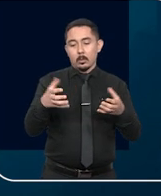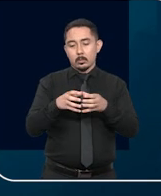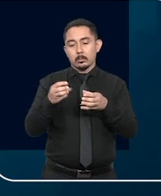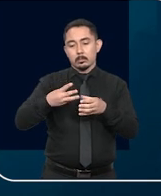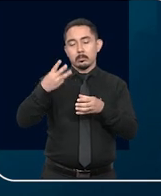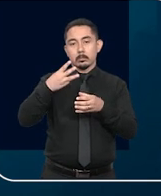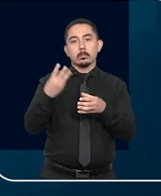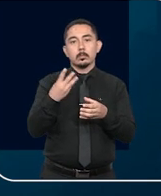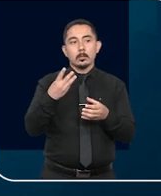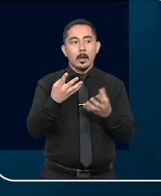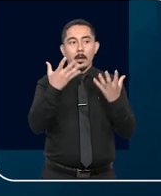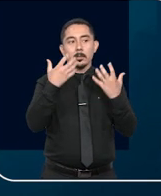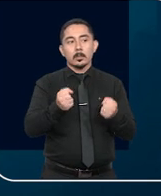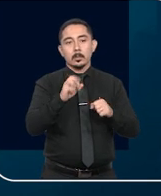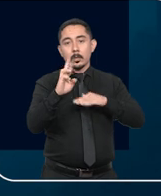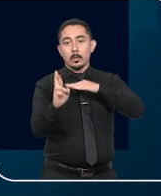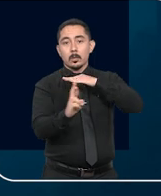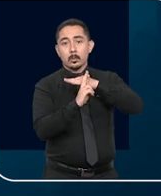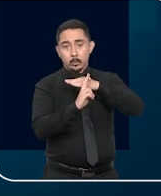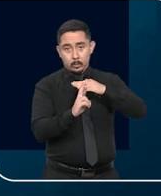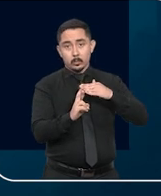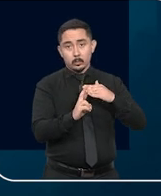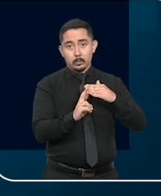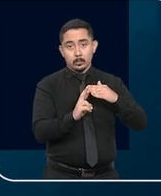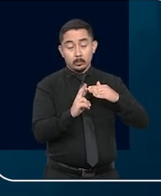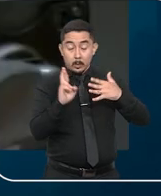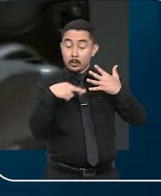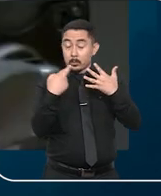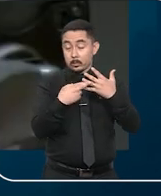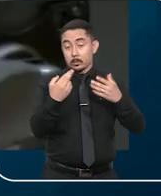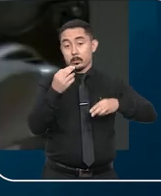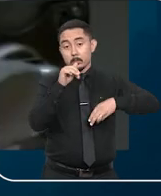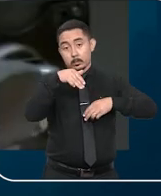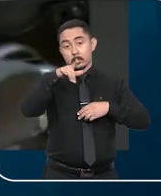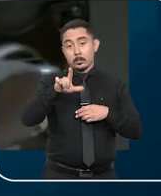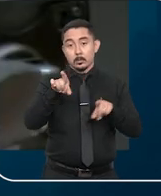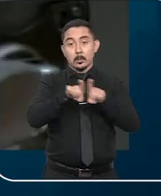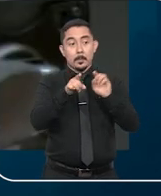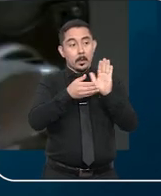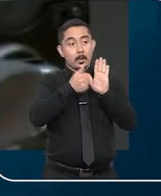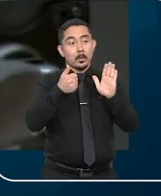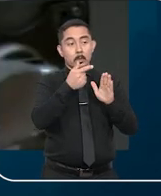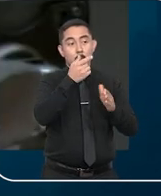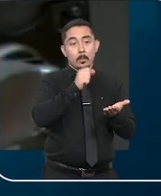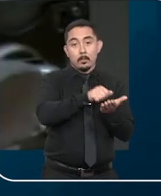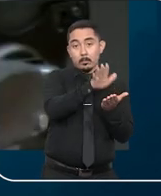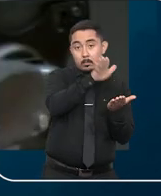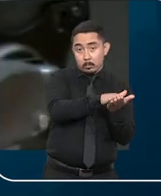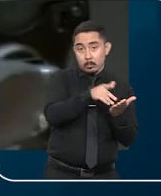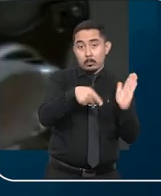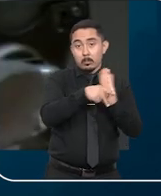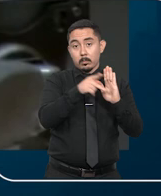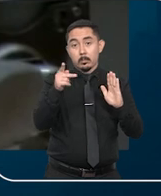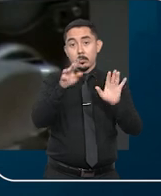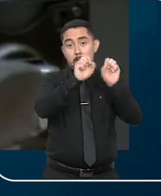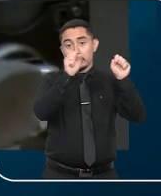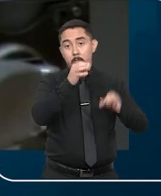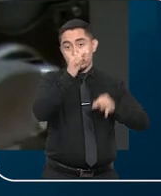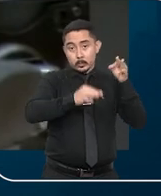a terceira turma deu provimento ao recurso do Mercado Livre e afastou a multa aplicada pelo Tribunal de Justiça do